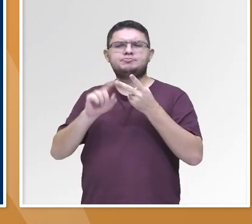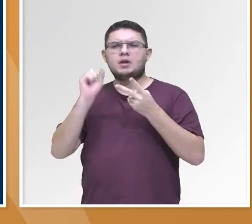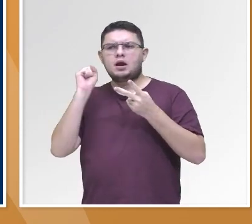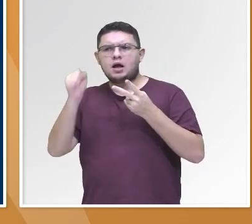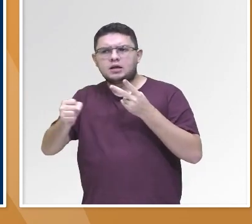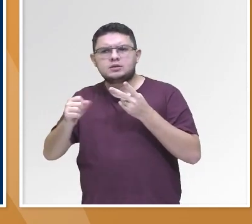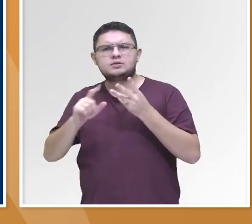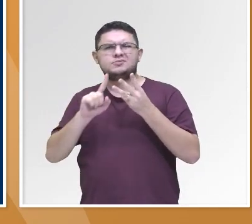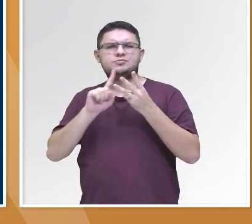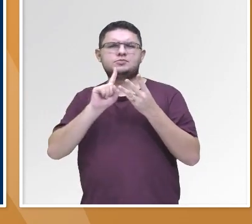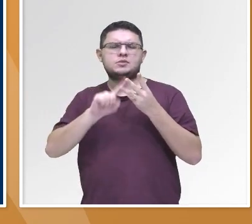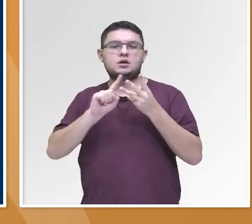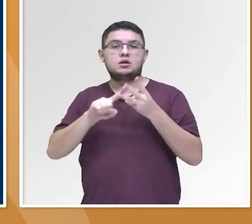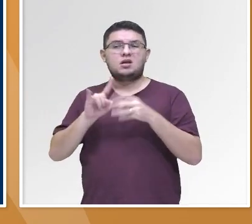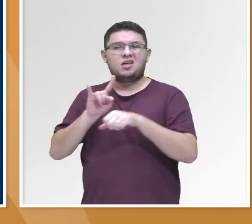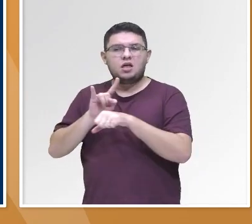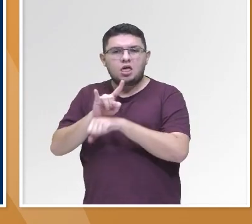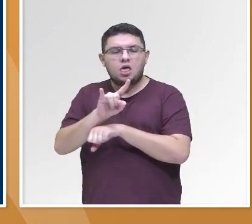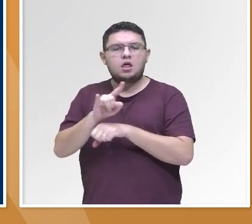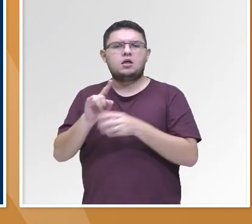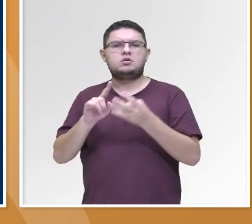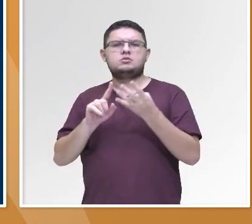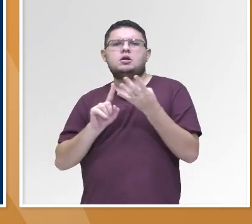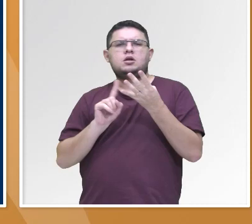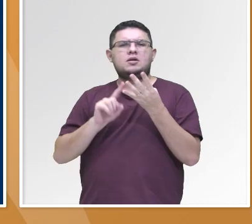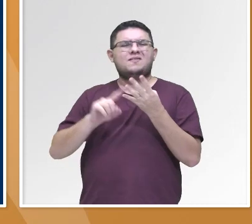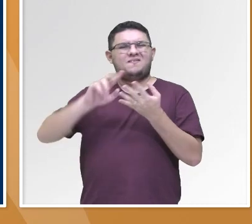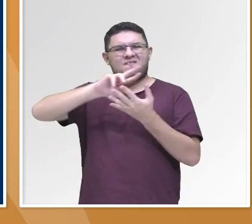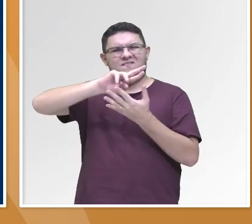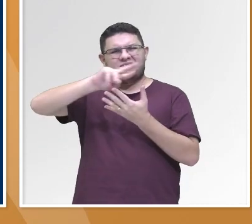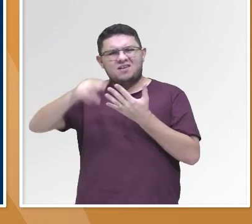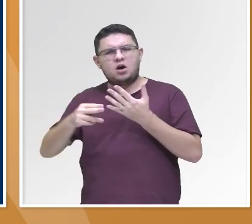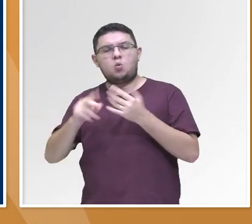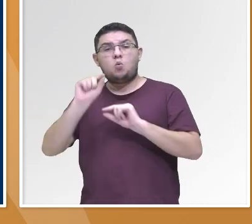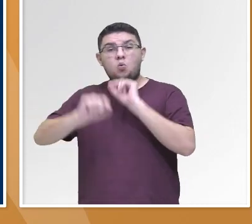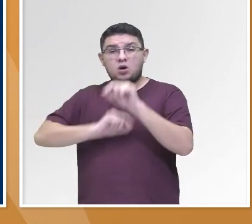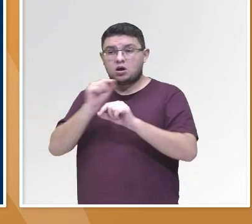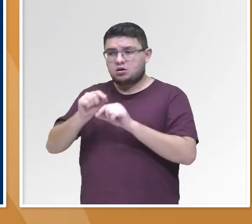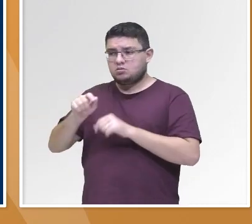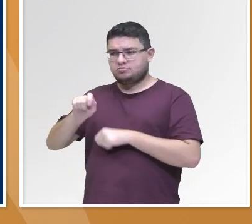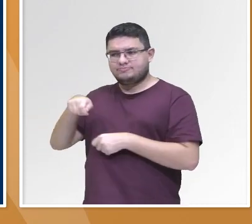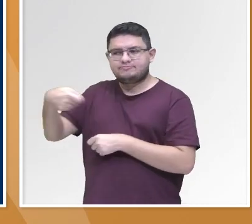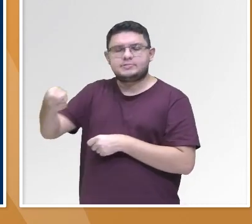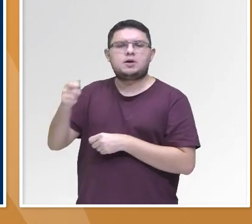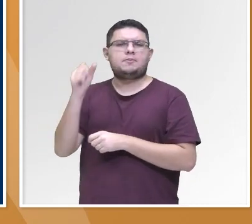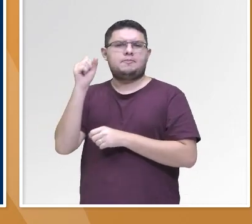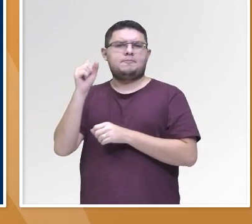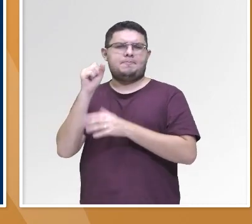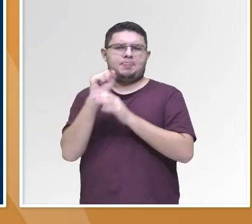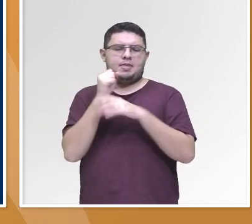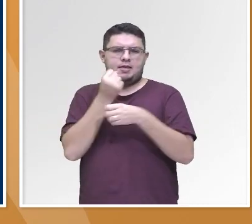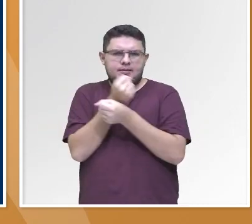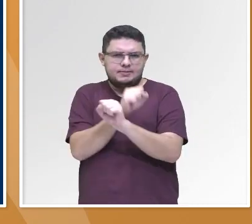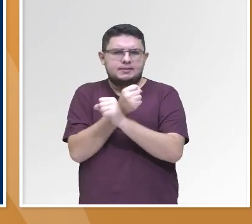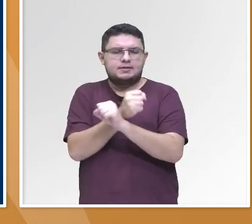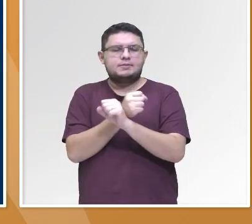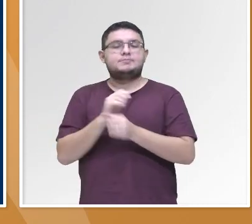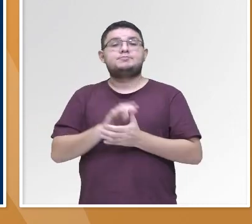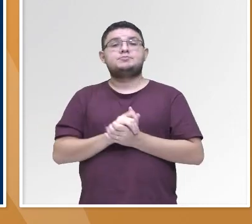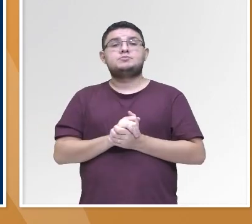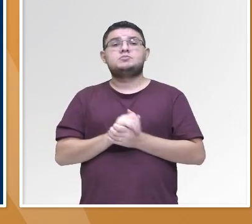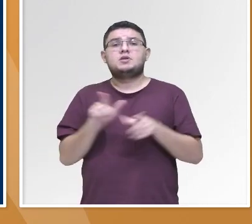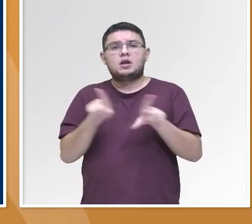como garantia de pagamento de dívidas. Então, por exemplo, se o seu pai tinha uma grande dívida com alguém, ele poderia